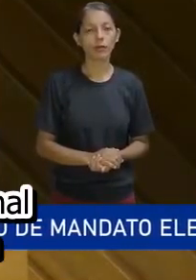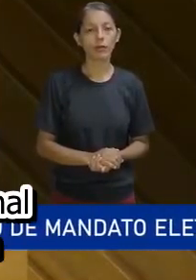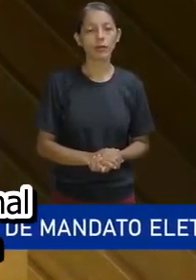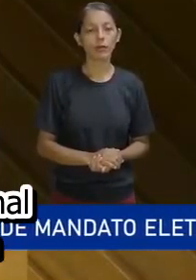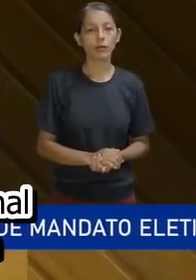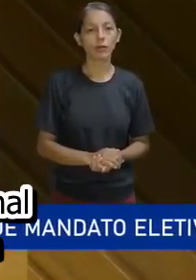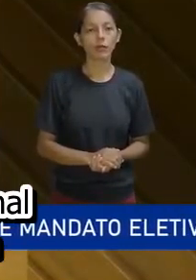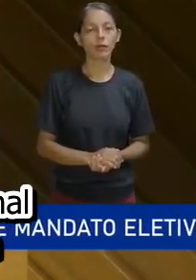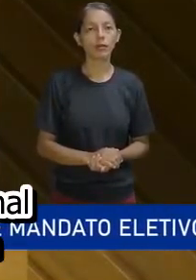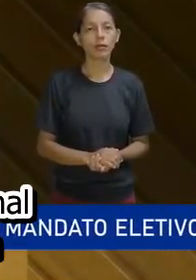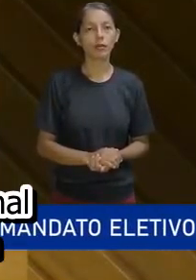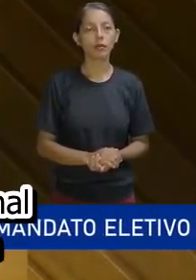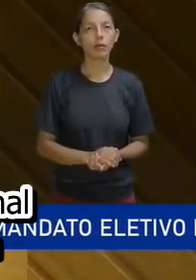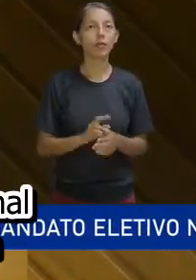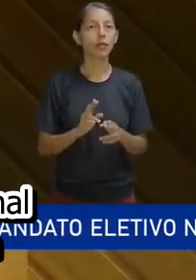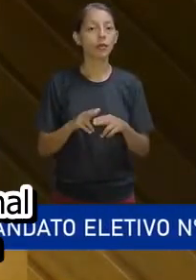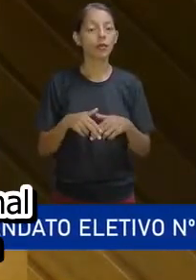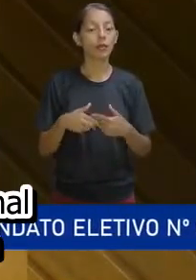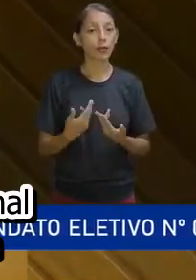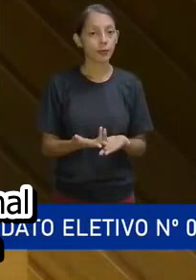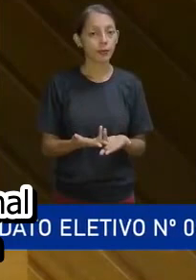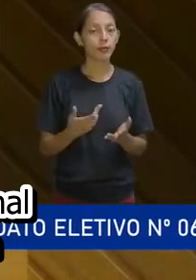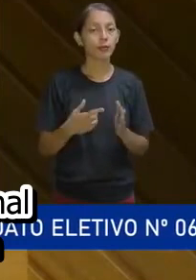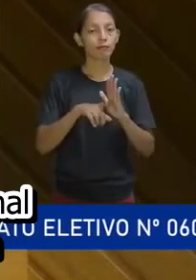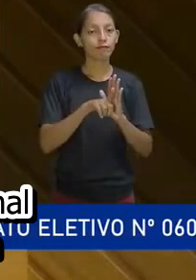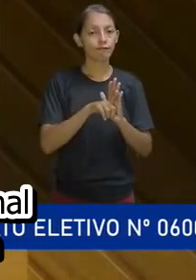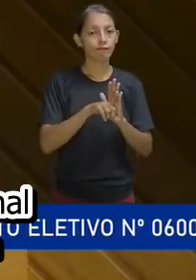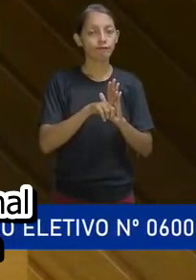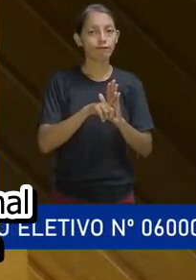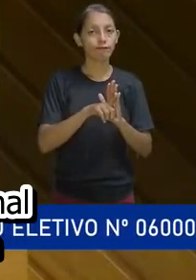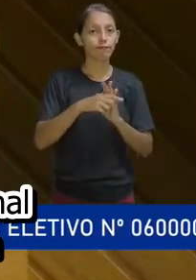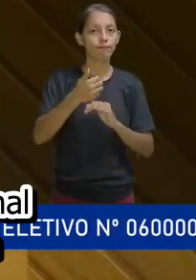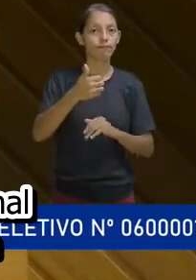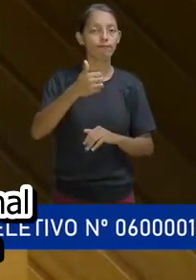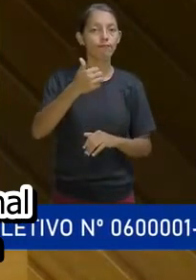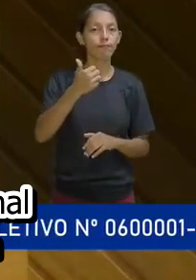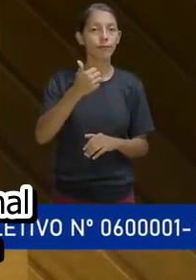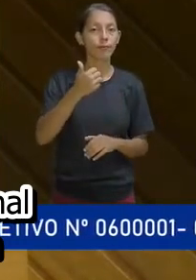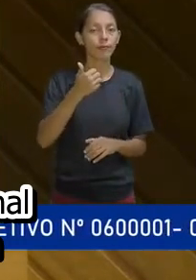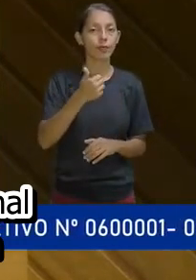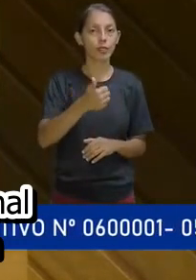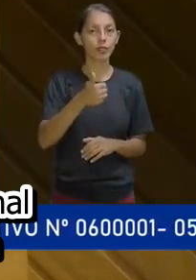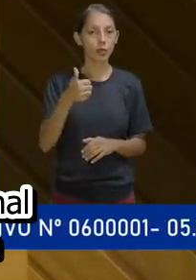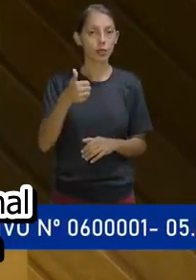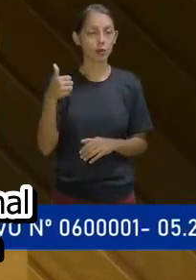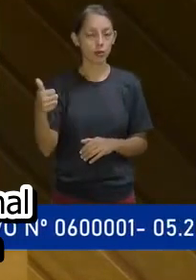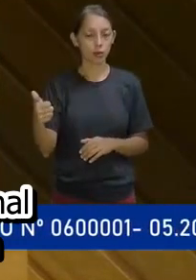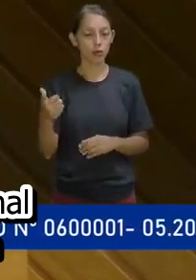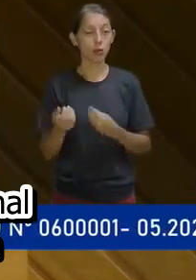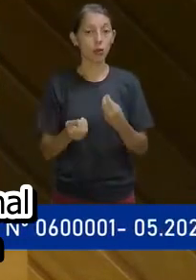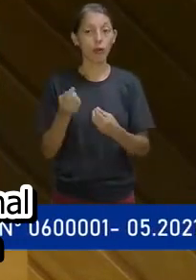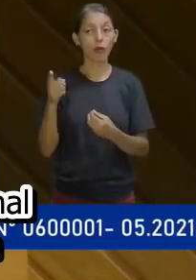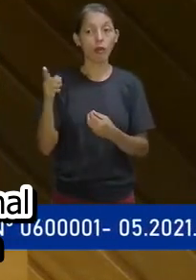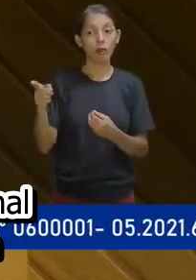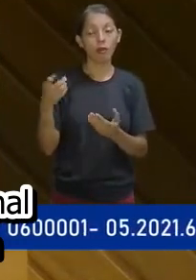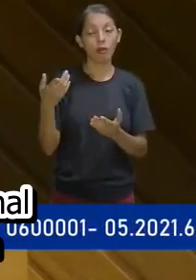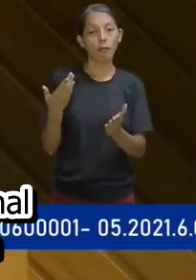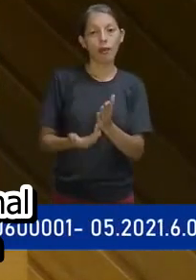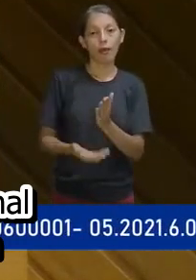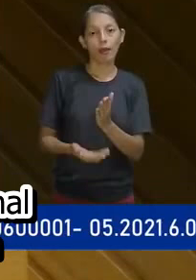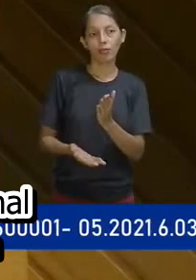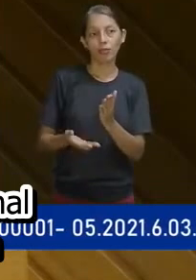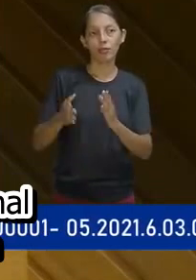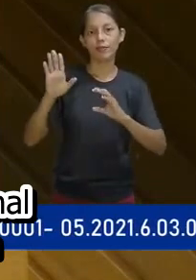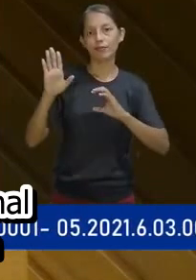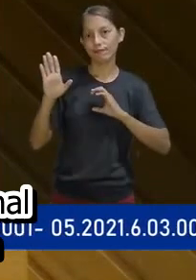Com a entrada em vigor da Emenda Constitucional 111, a perda do mandato se torna automática